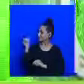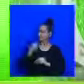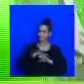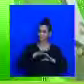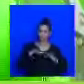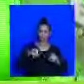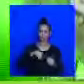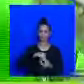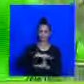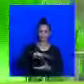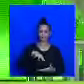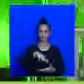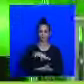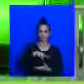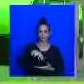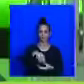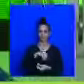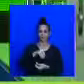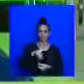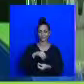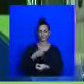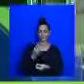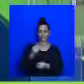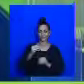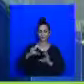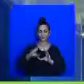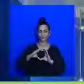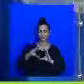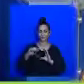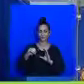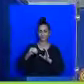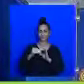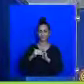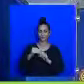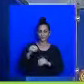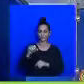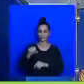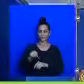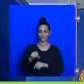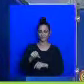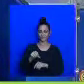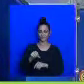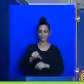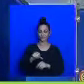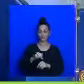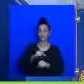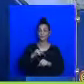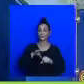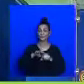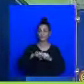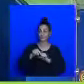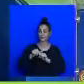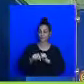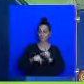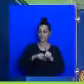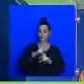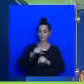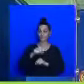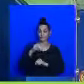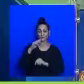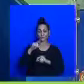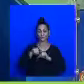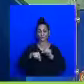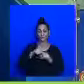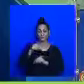Globo recarregado embaralhando 10 bolas numeradas de 0 a 9 super 7 com sorteios